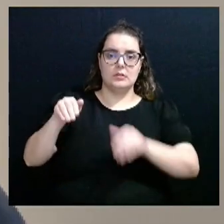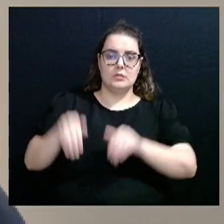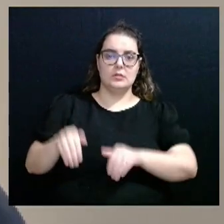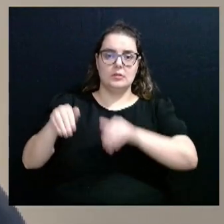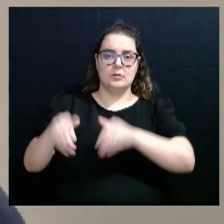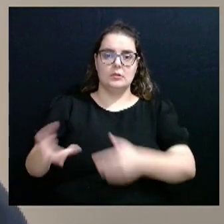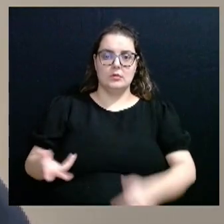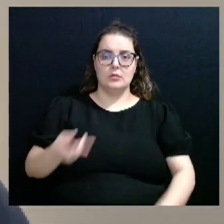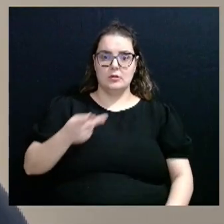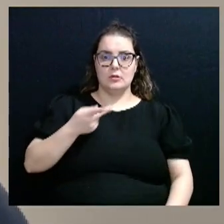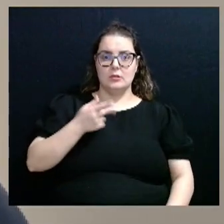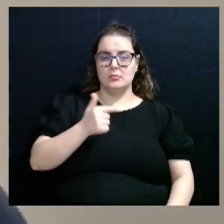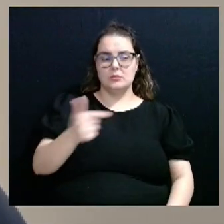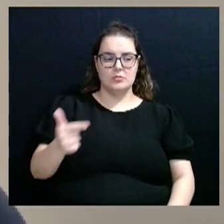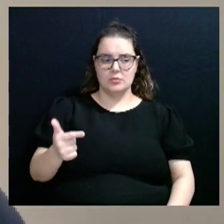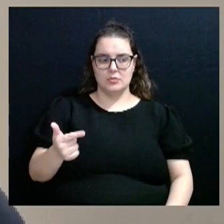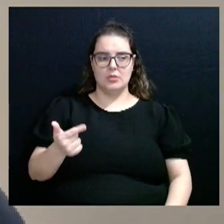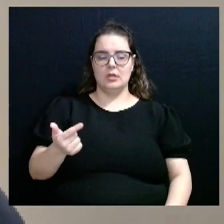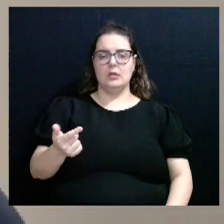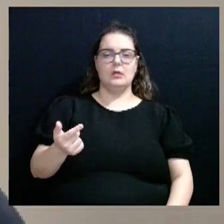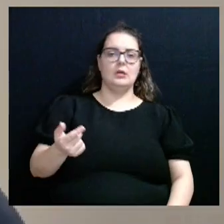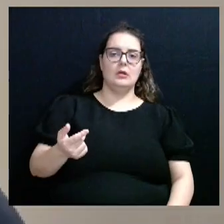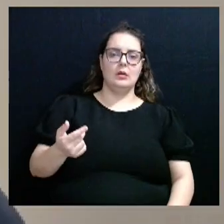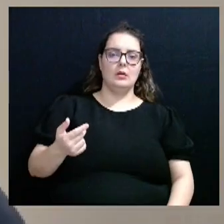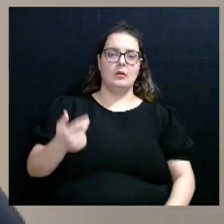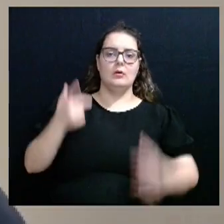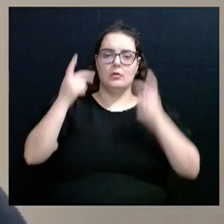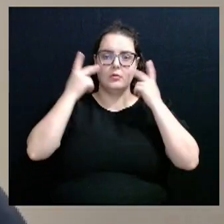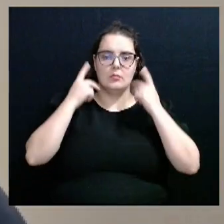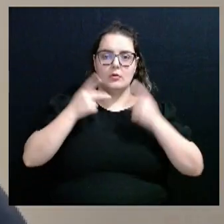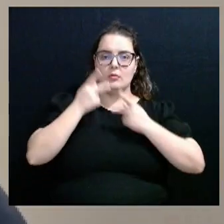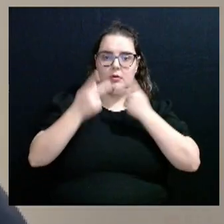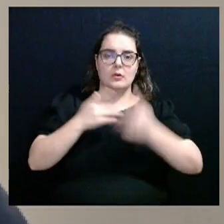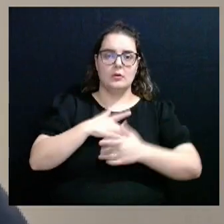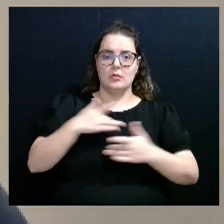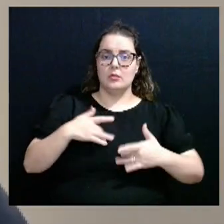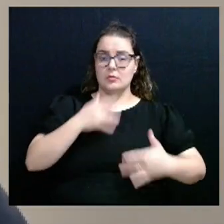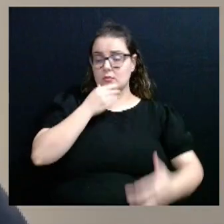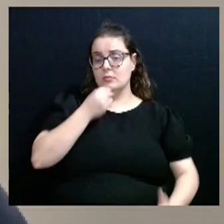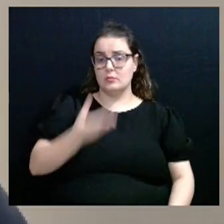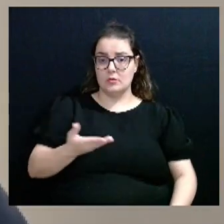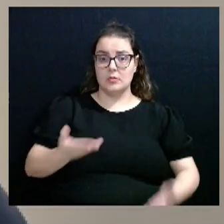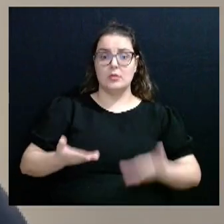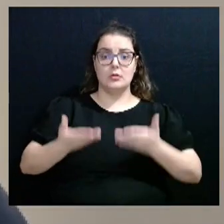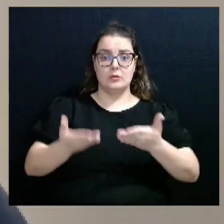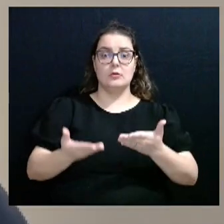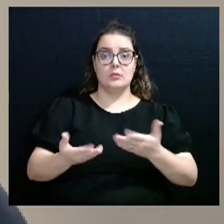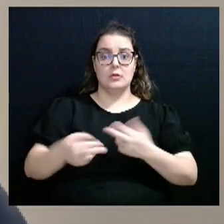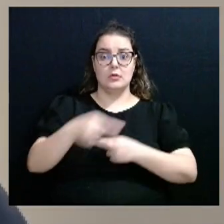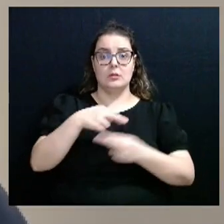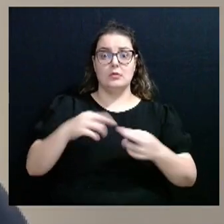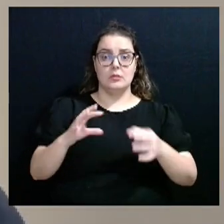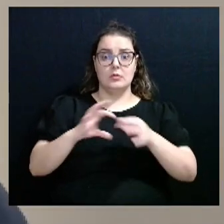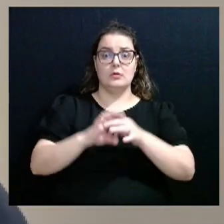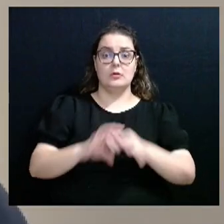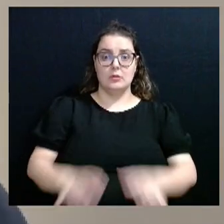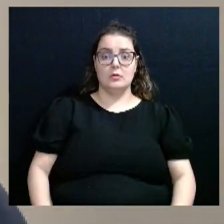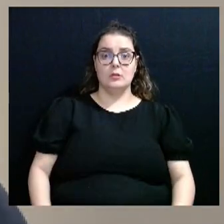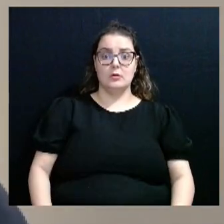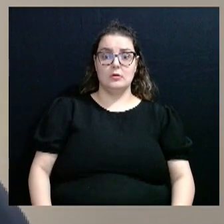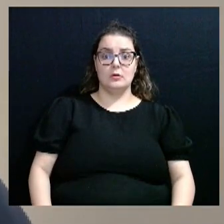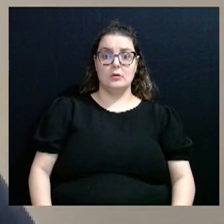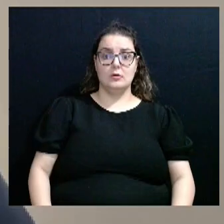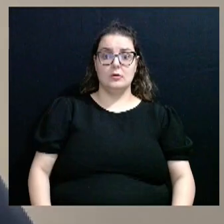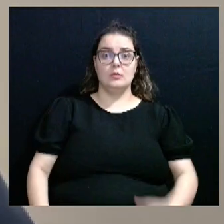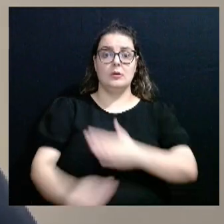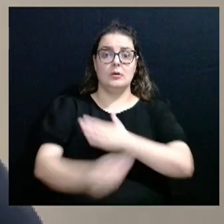saúde masculina, e isso daí foi prontamente trazido e assimilado pelas questões associadas ao cuidado da saúde